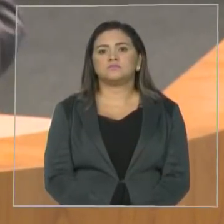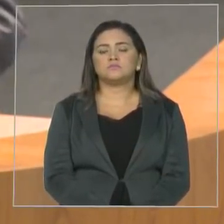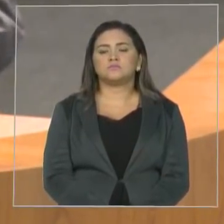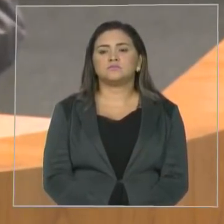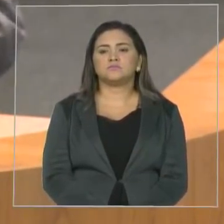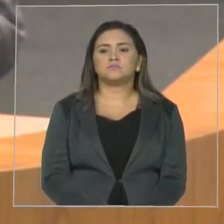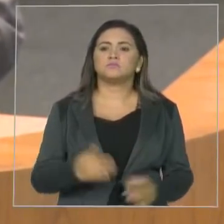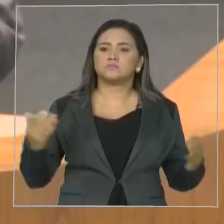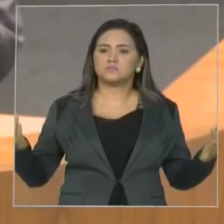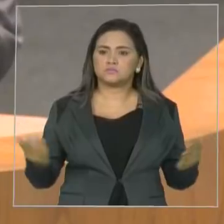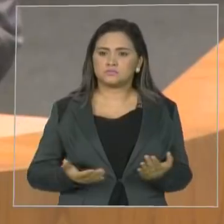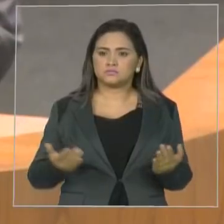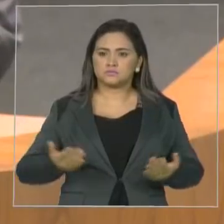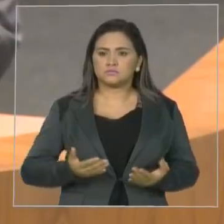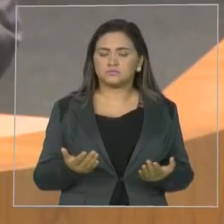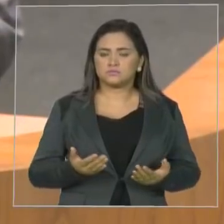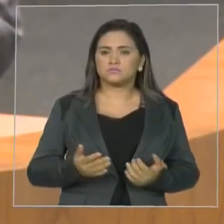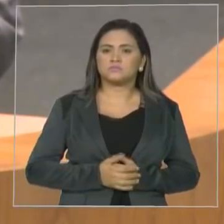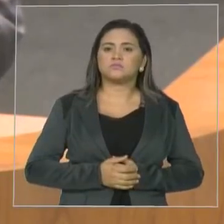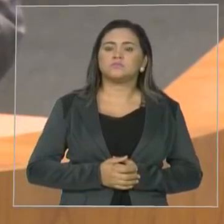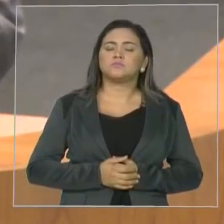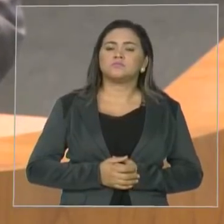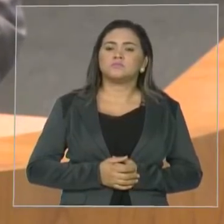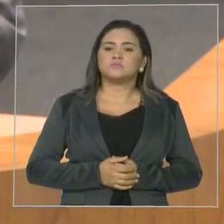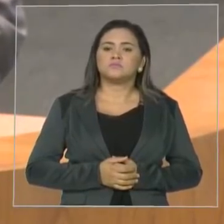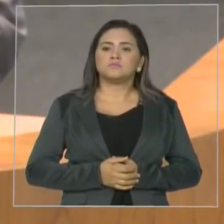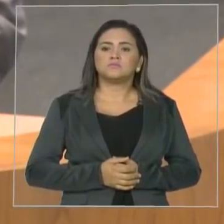hoje nós vamos conversar